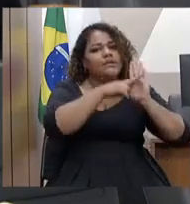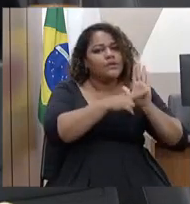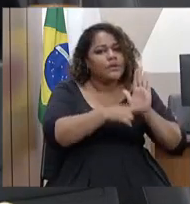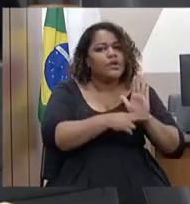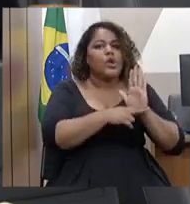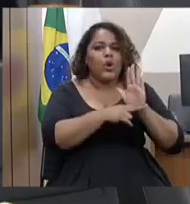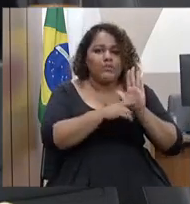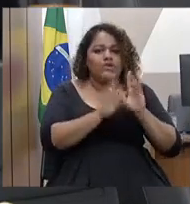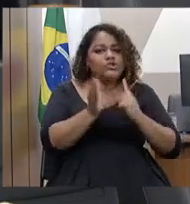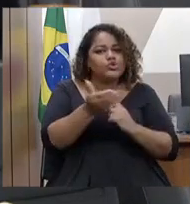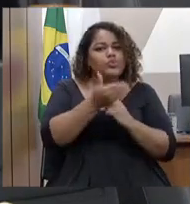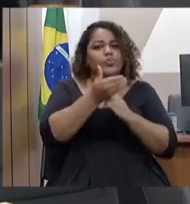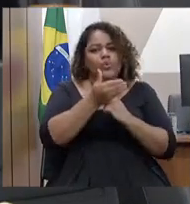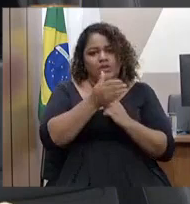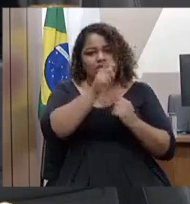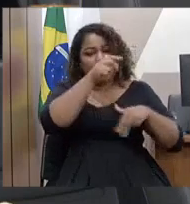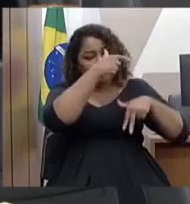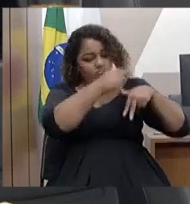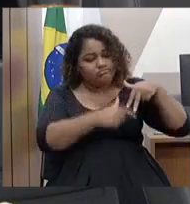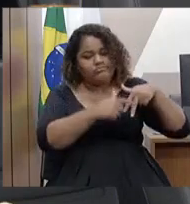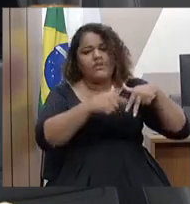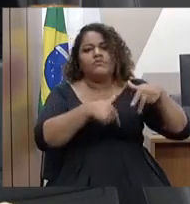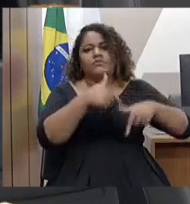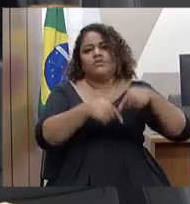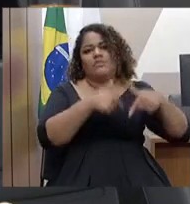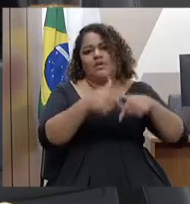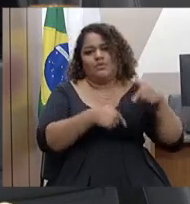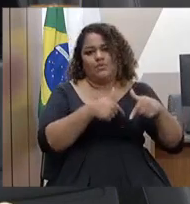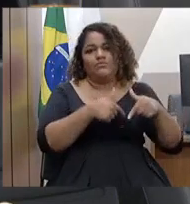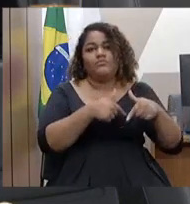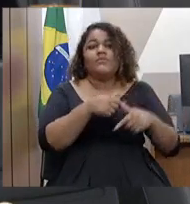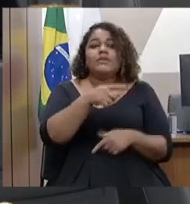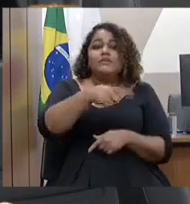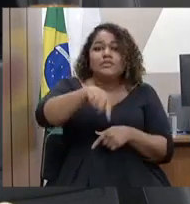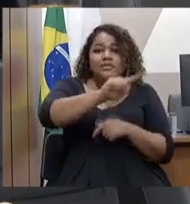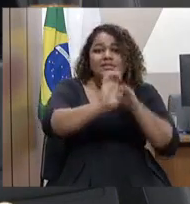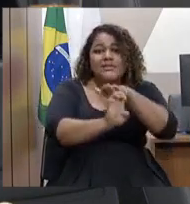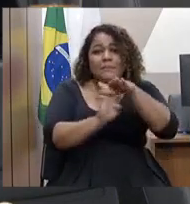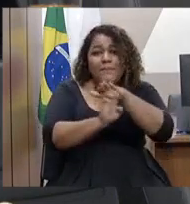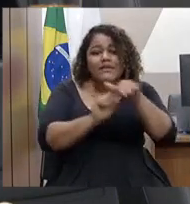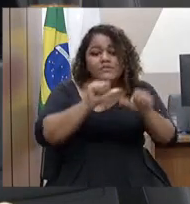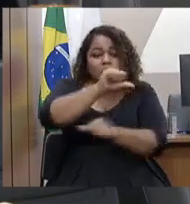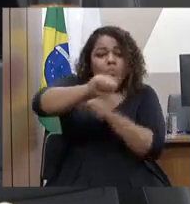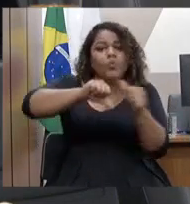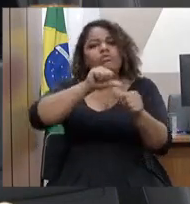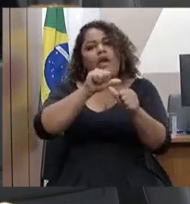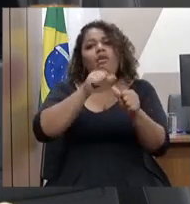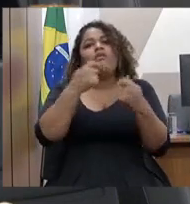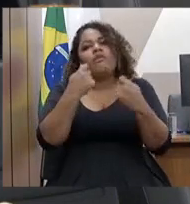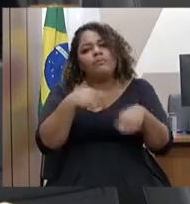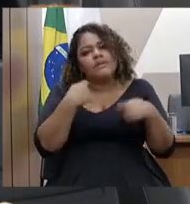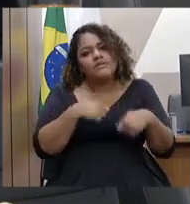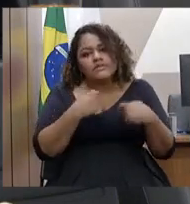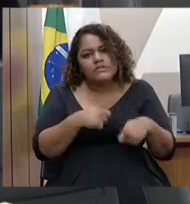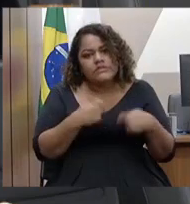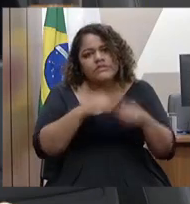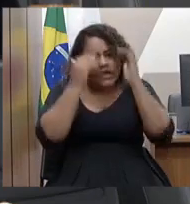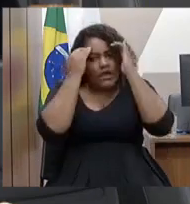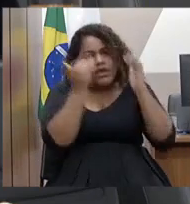da normas regulamentadoras enfim de adoção de uma política efetiva que vai garantir esses direitos né